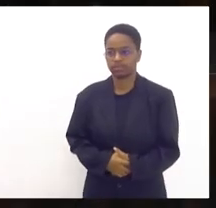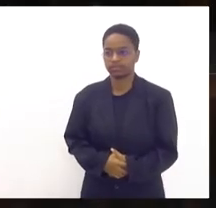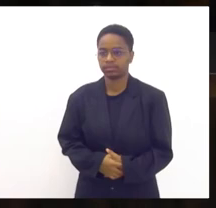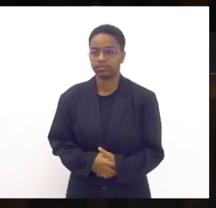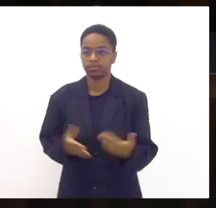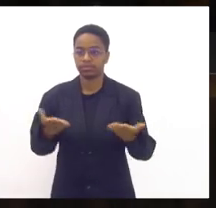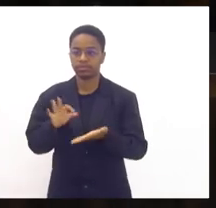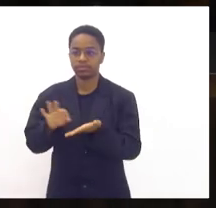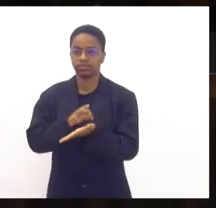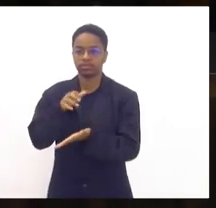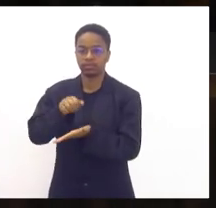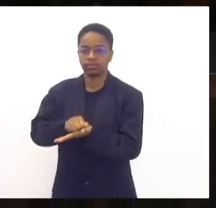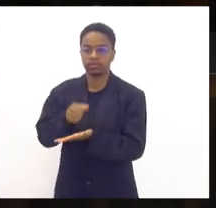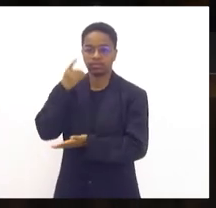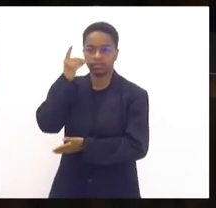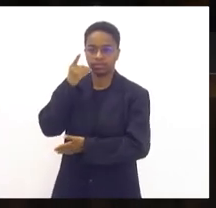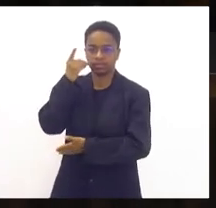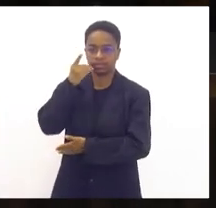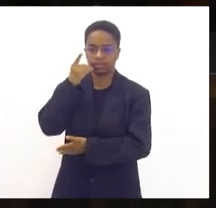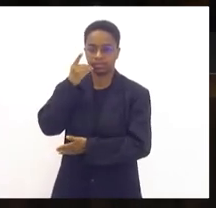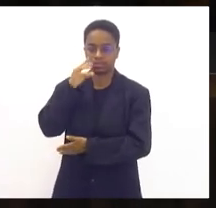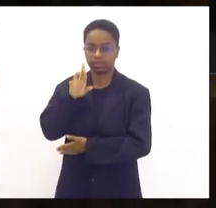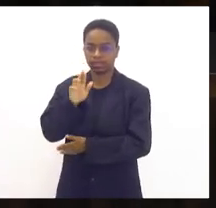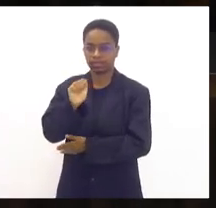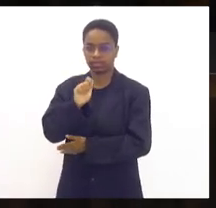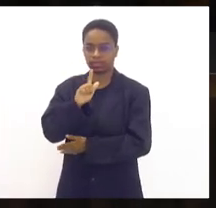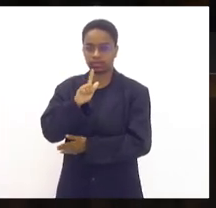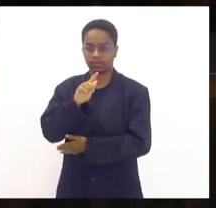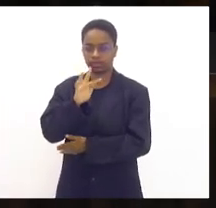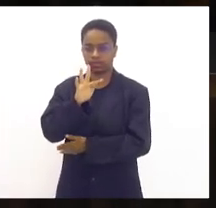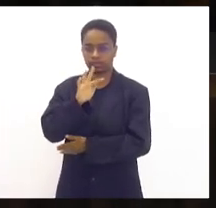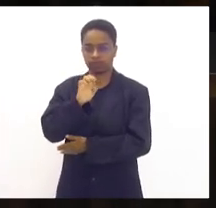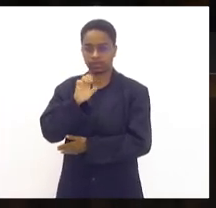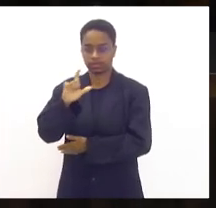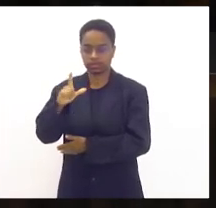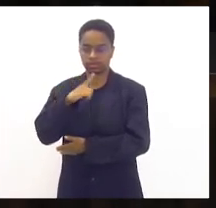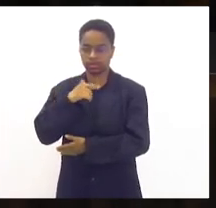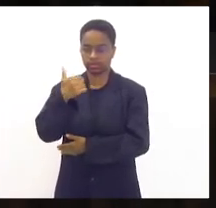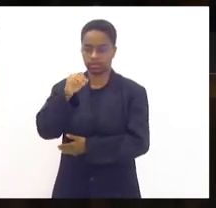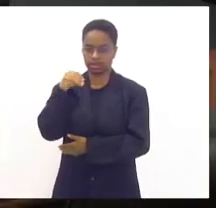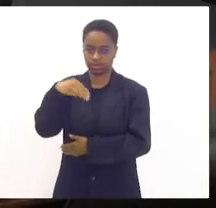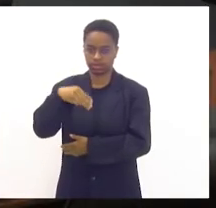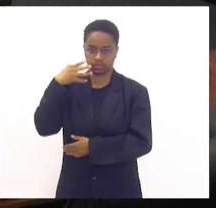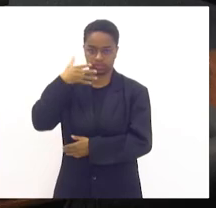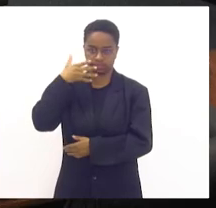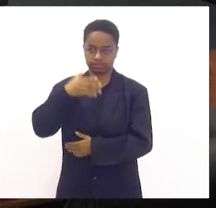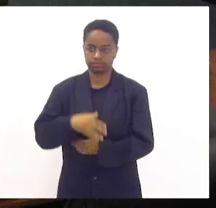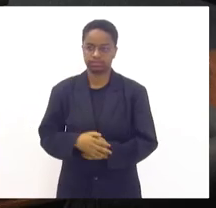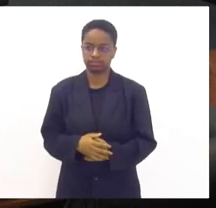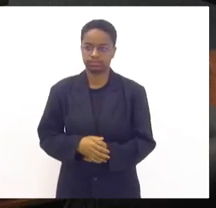Próximo orador inscrito é o nobre deputado Rafael Nóbrega, que dispõe de 10 minutos.